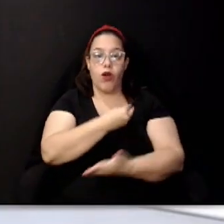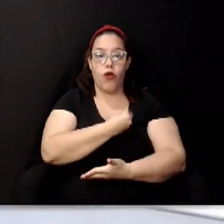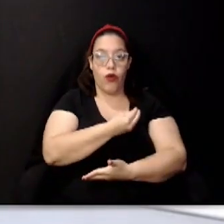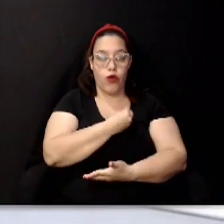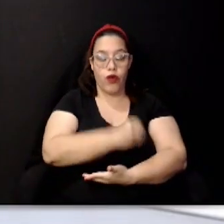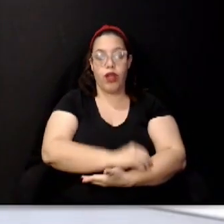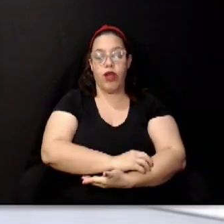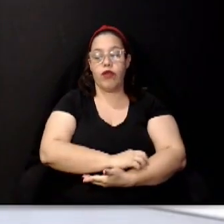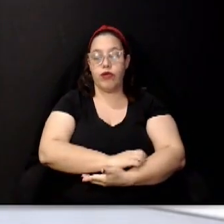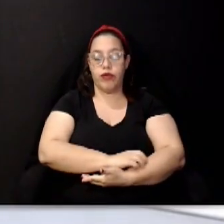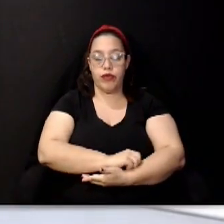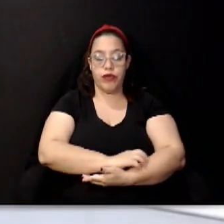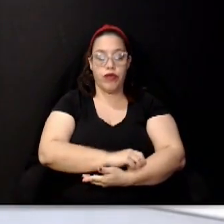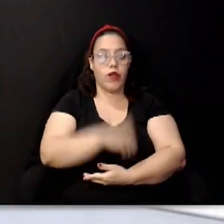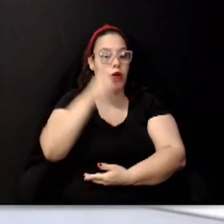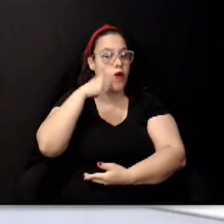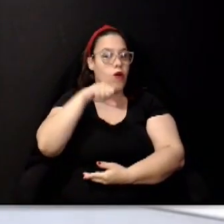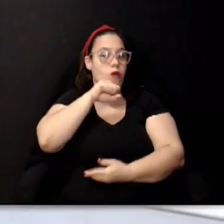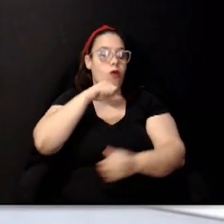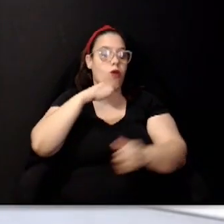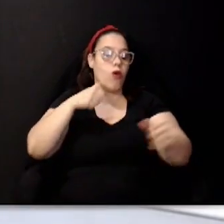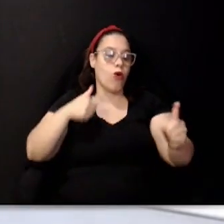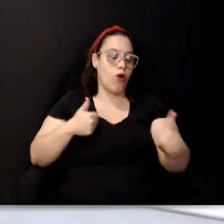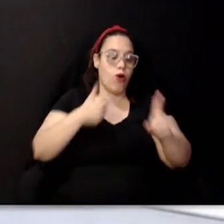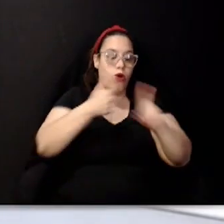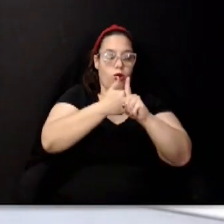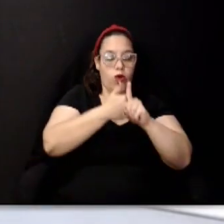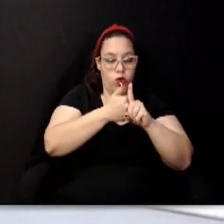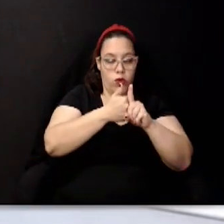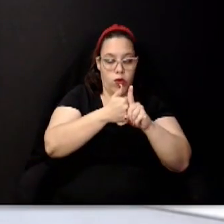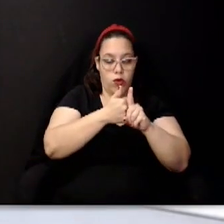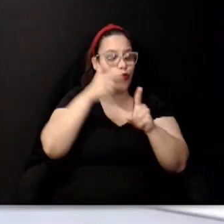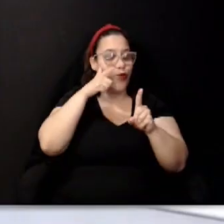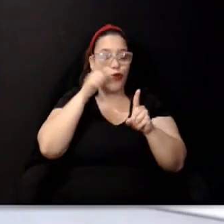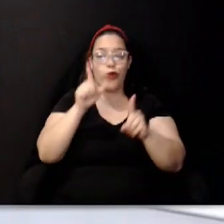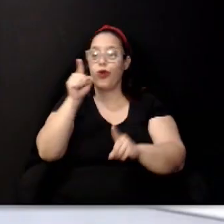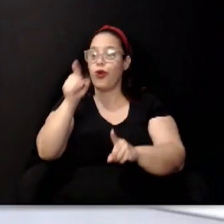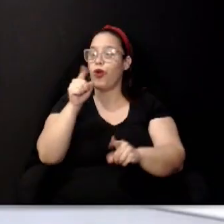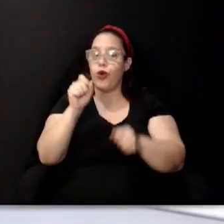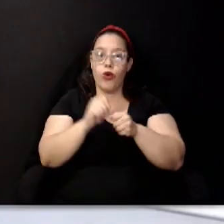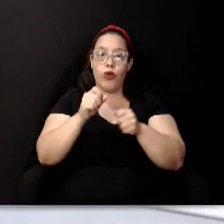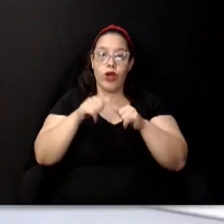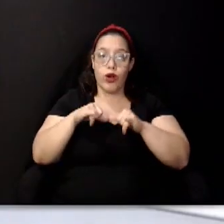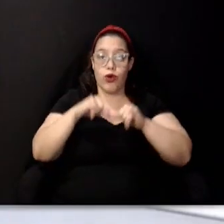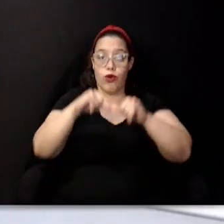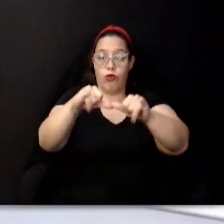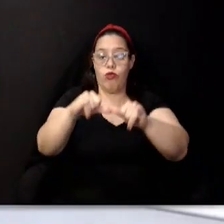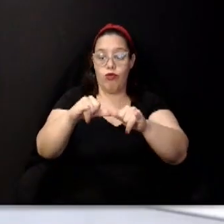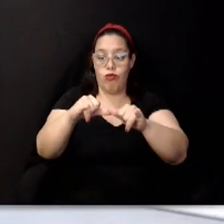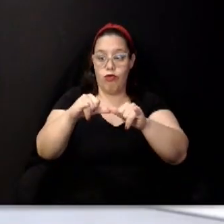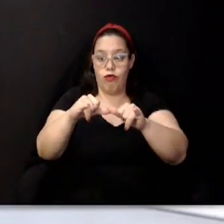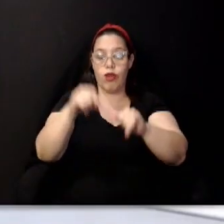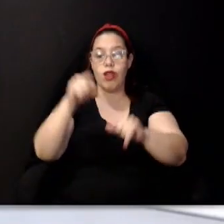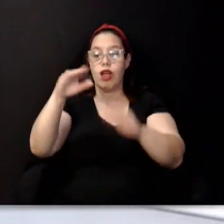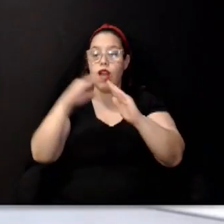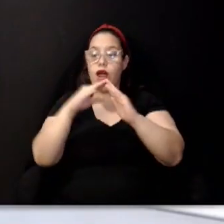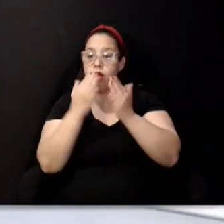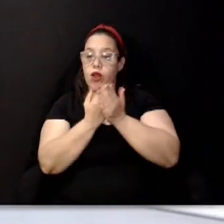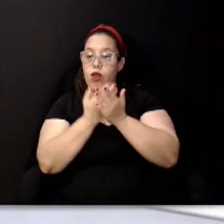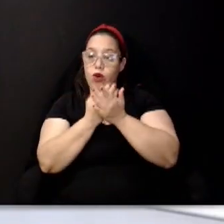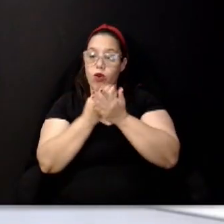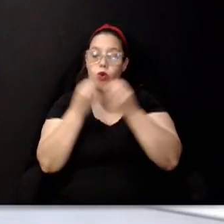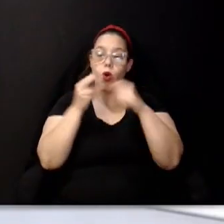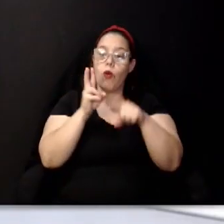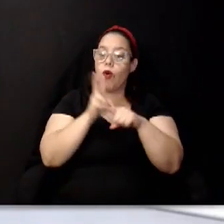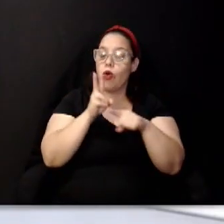atípicas, do que enfrentam. A mãe não consegue ir lá fazer compra, né? E na escola, como é que vai cuidar na escola?